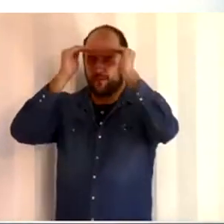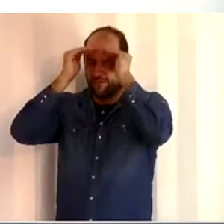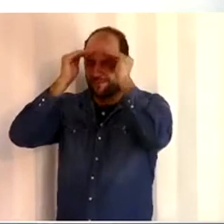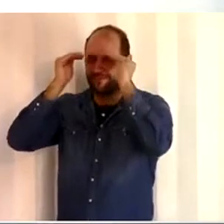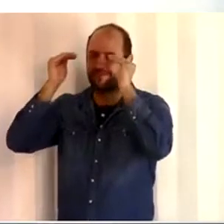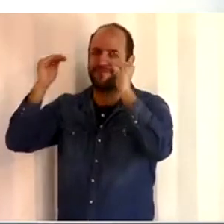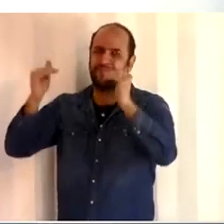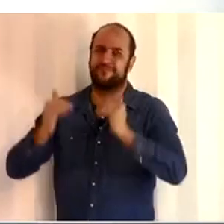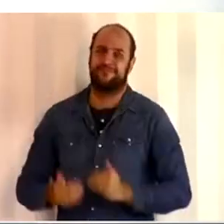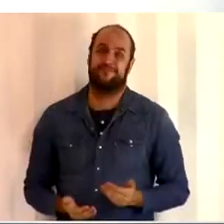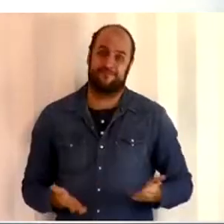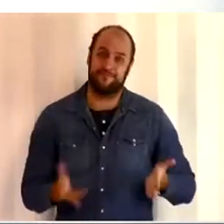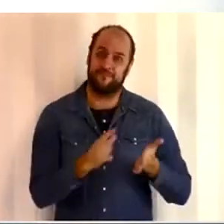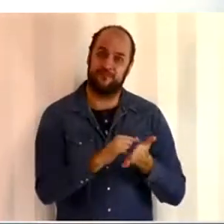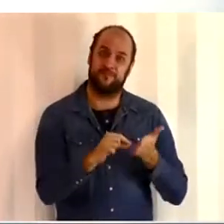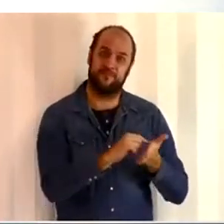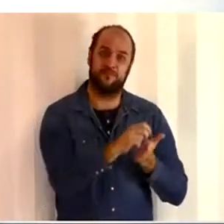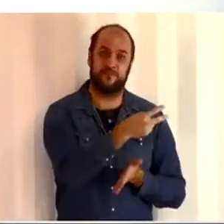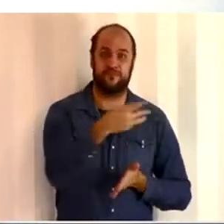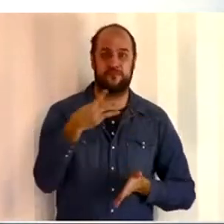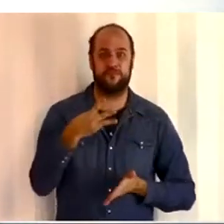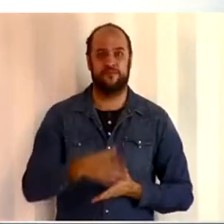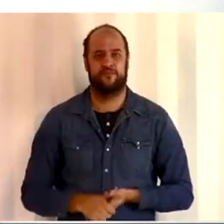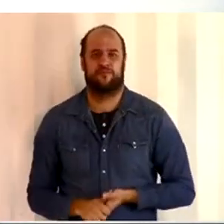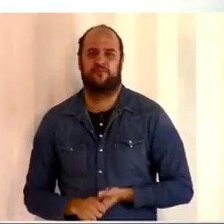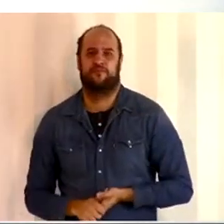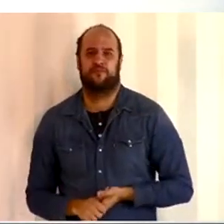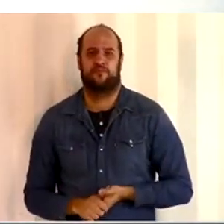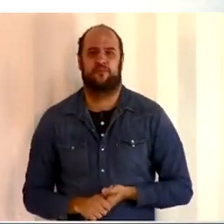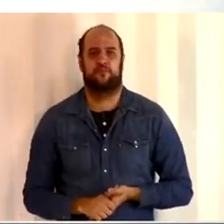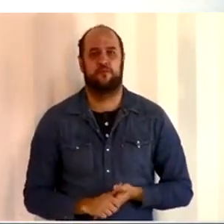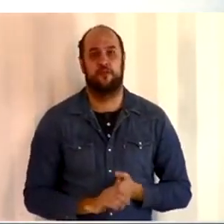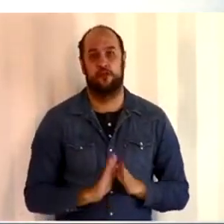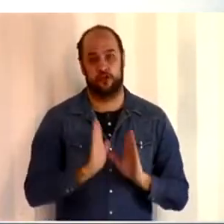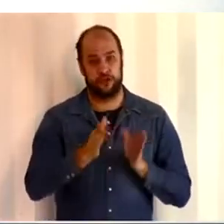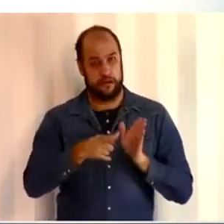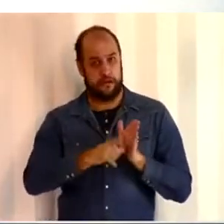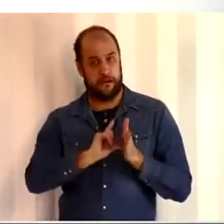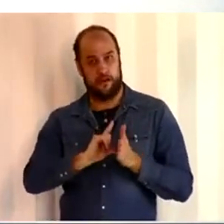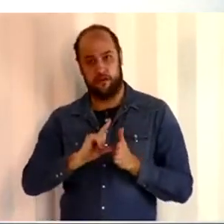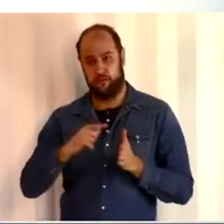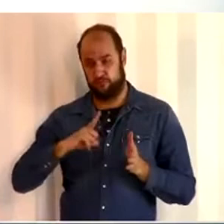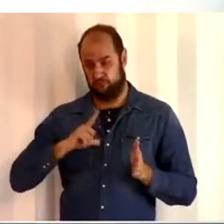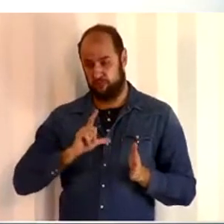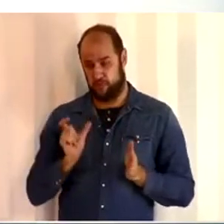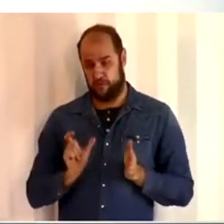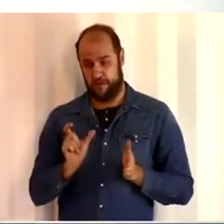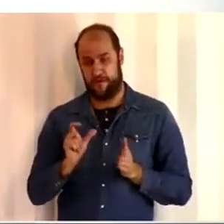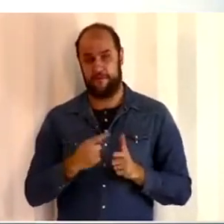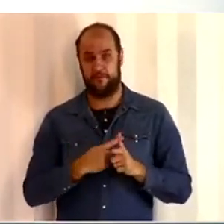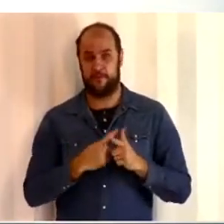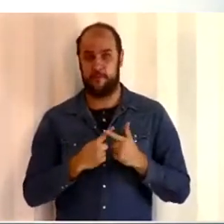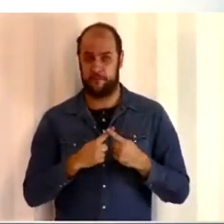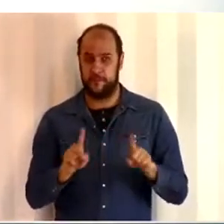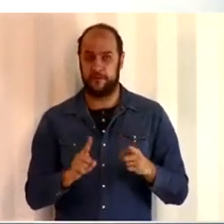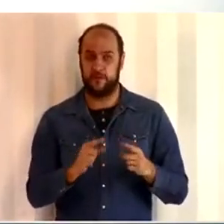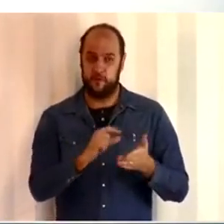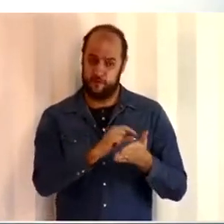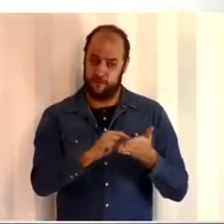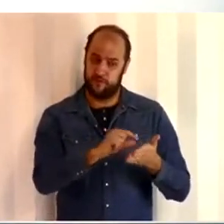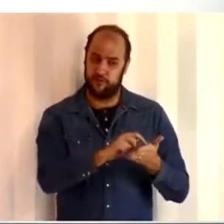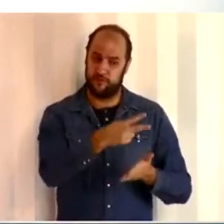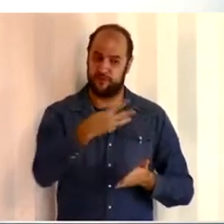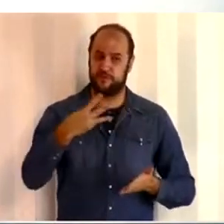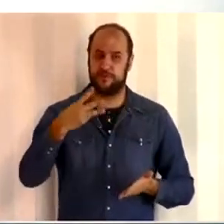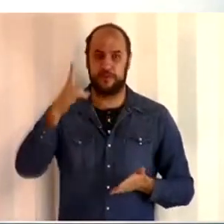obediente. Por isso que aparece aqui no verso 23. O texto apareceu várias vezes antes, mas só aqui no verso 23, 2 vezes, segundo o mandado